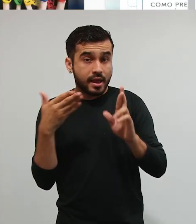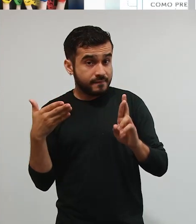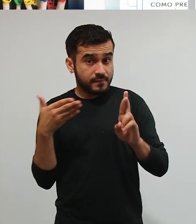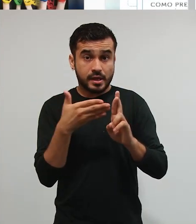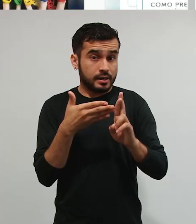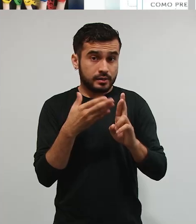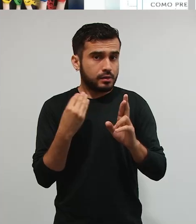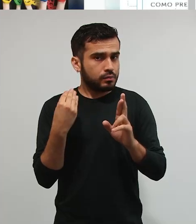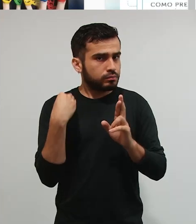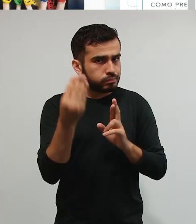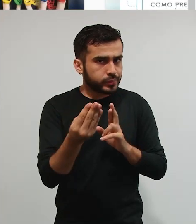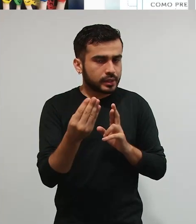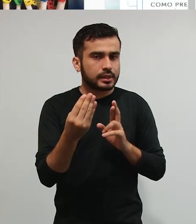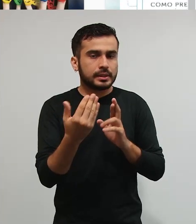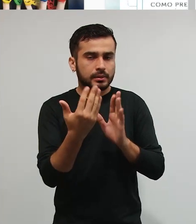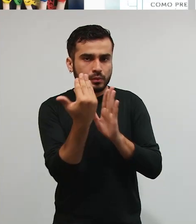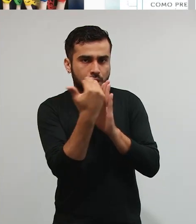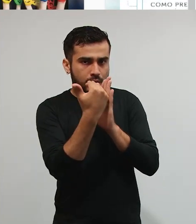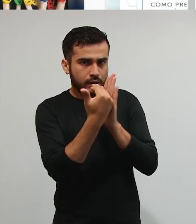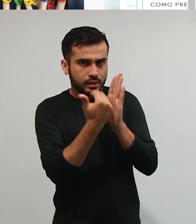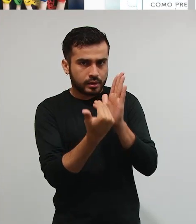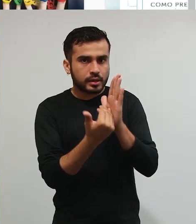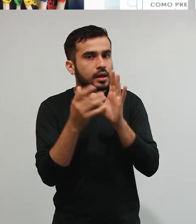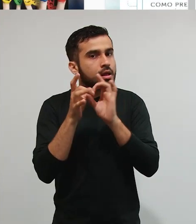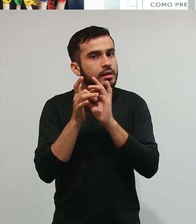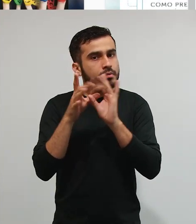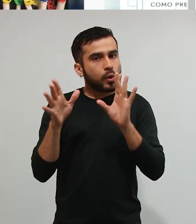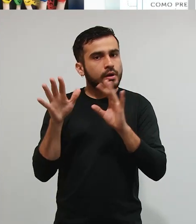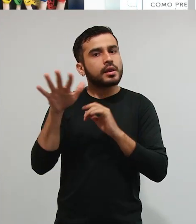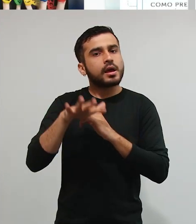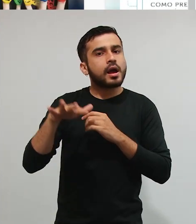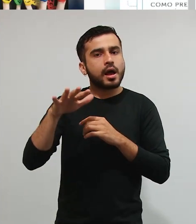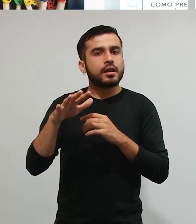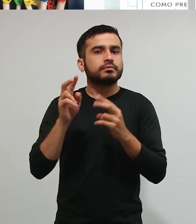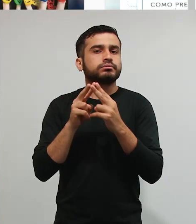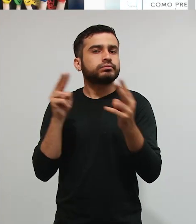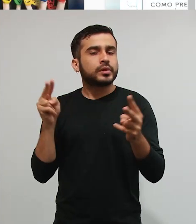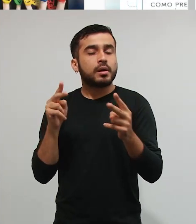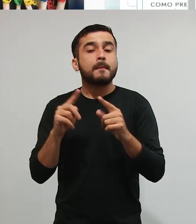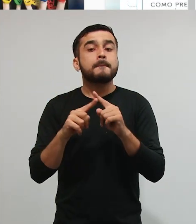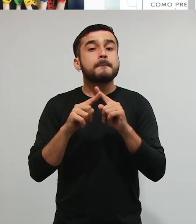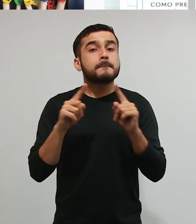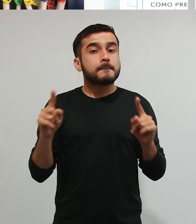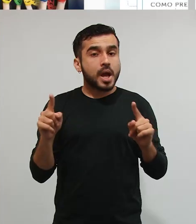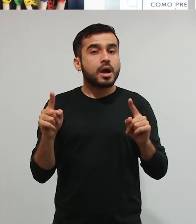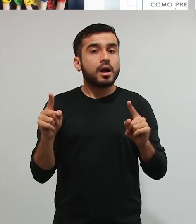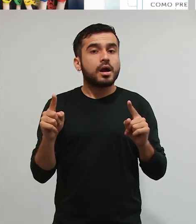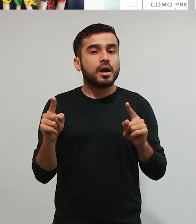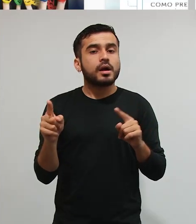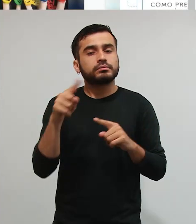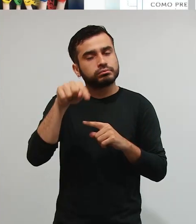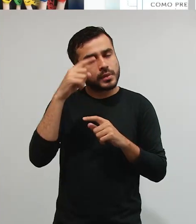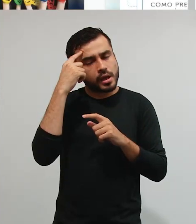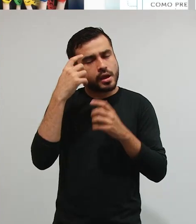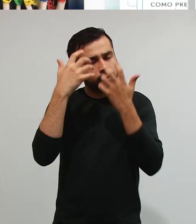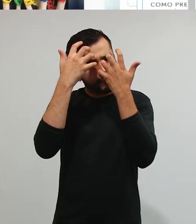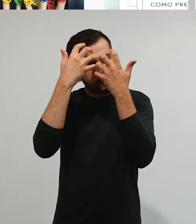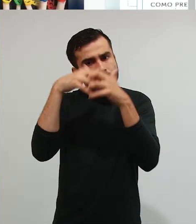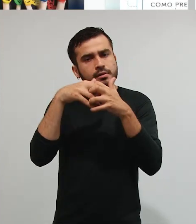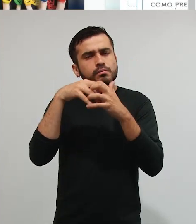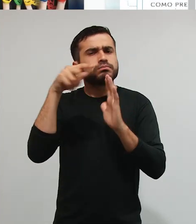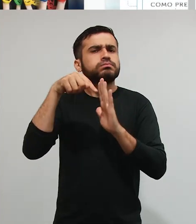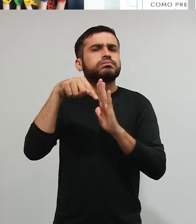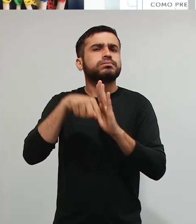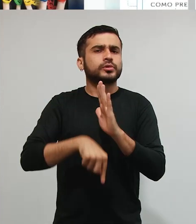como referência na lista disponível no ambiente virtual, esse livro, ele traz uma reflexão